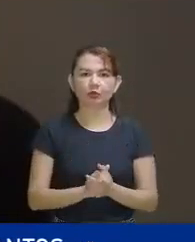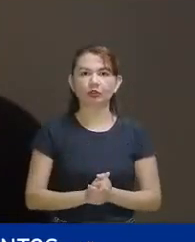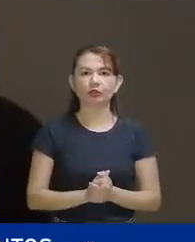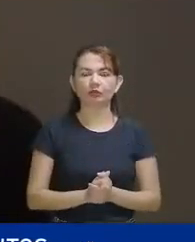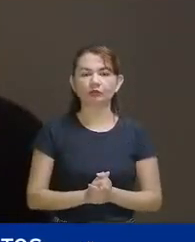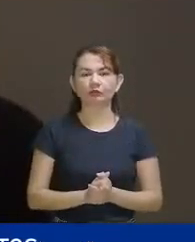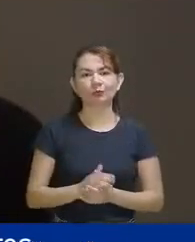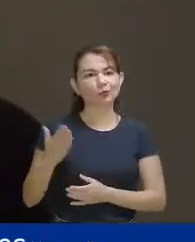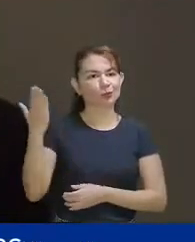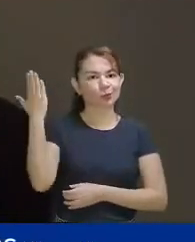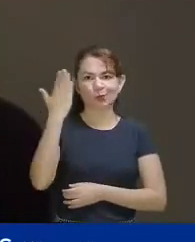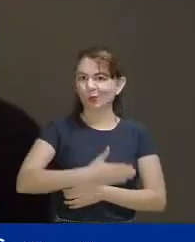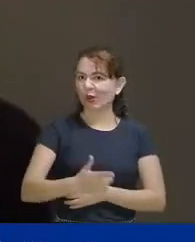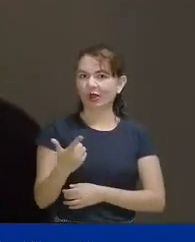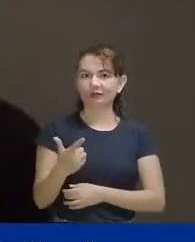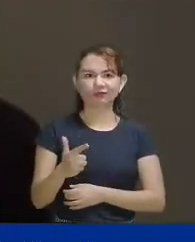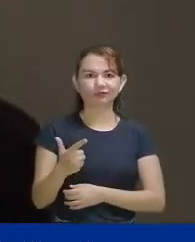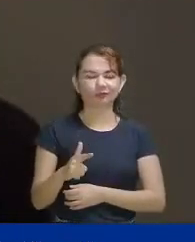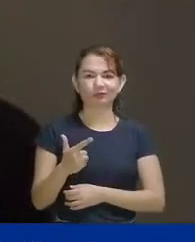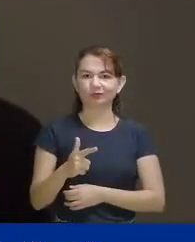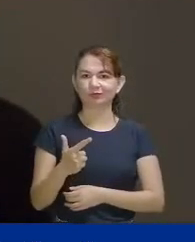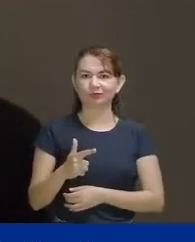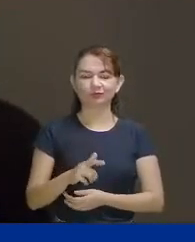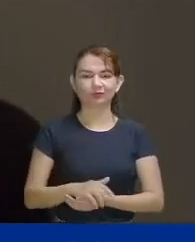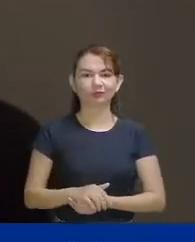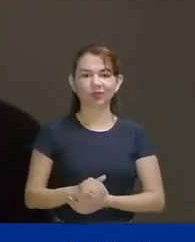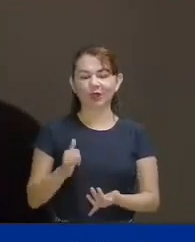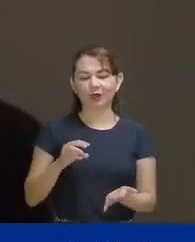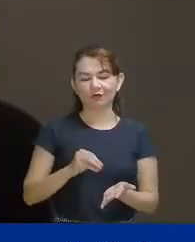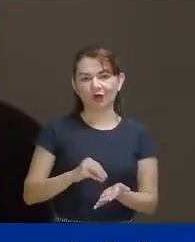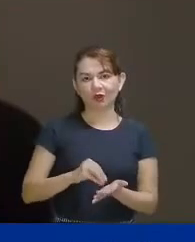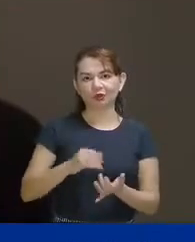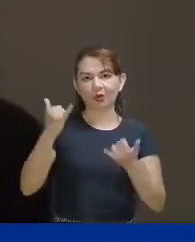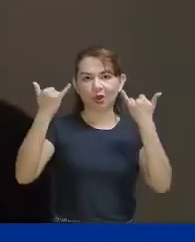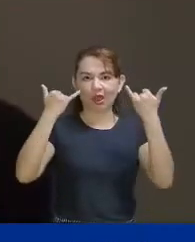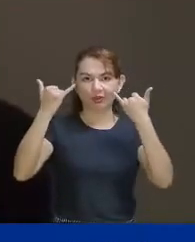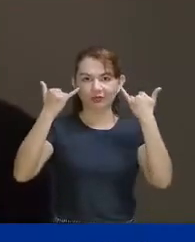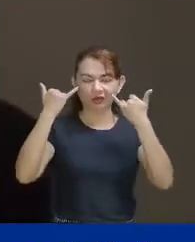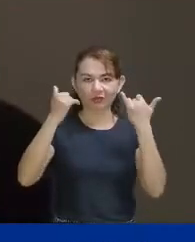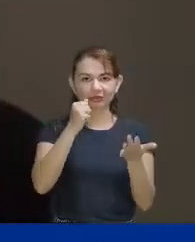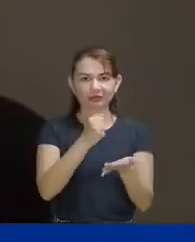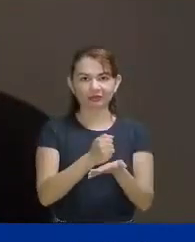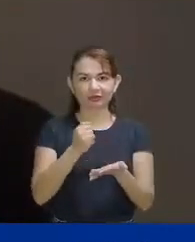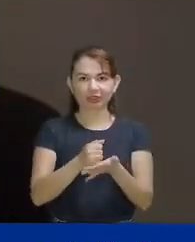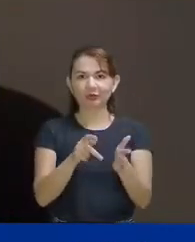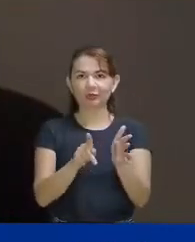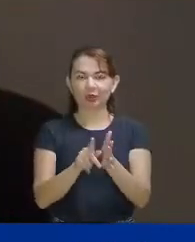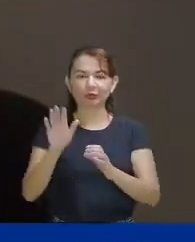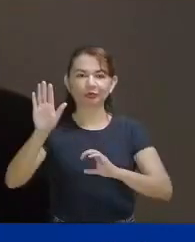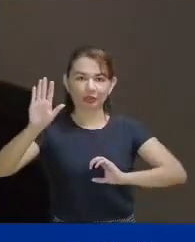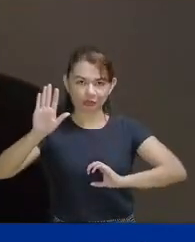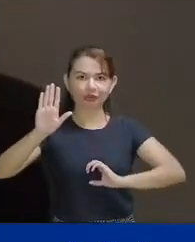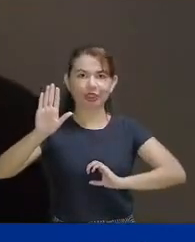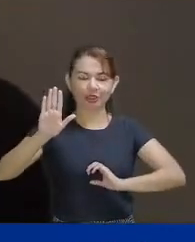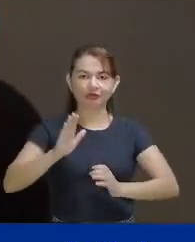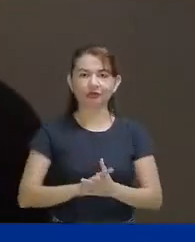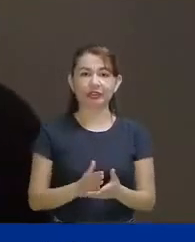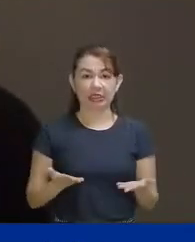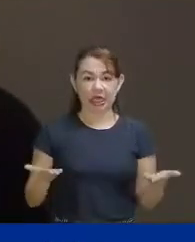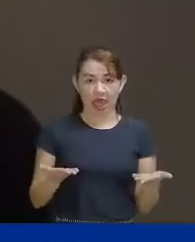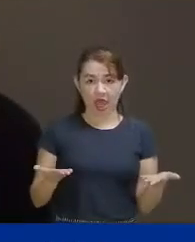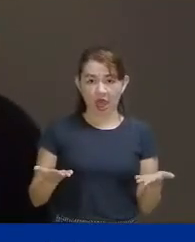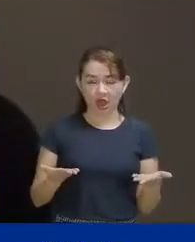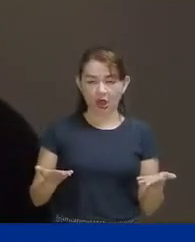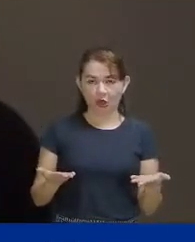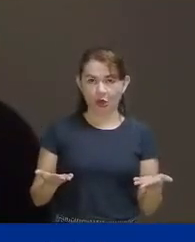suficientemente comprovada em razão da precariedade de informações constantes em contratos firmados pelo candidato. O caso em